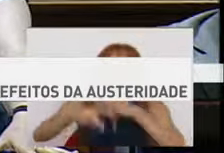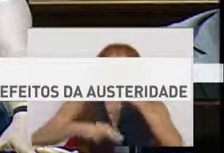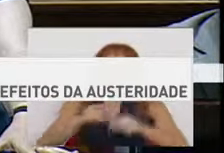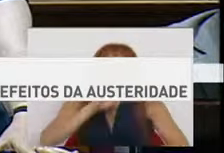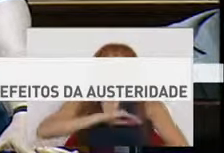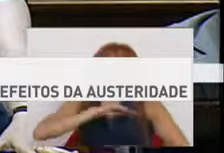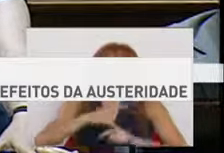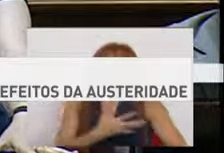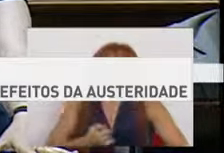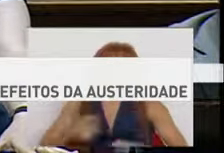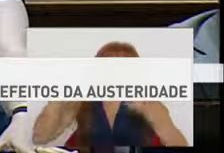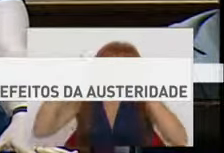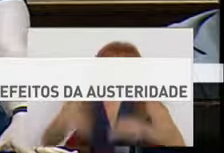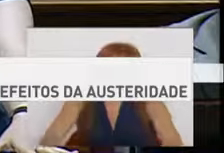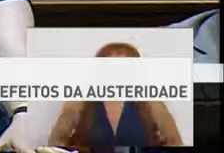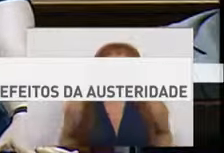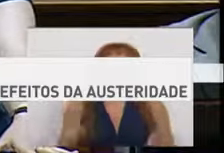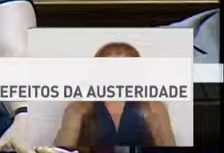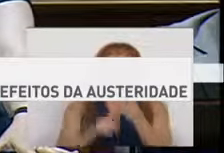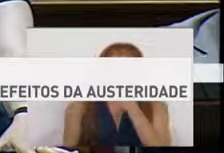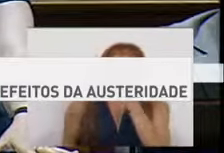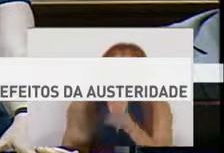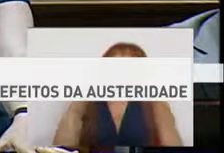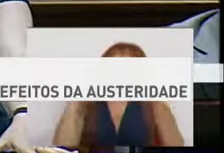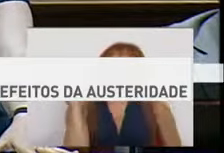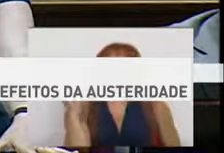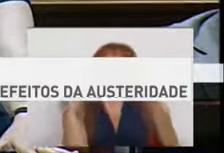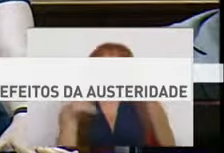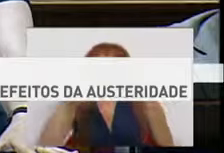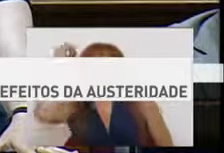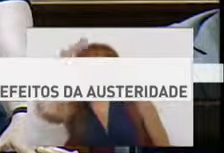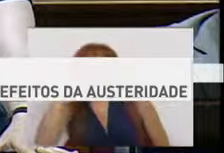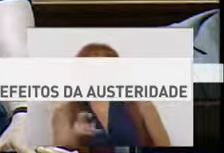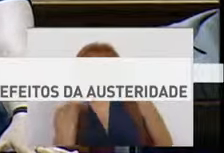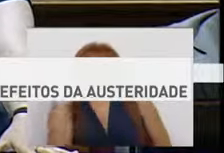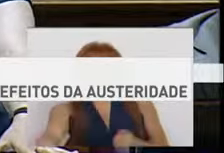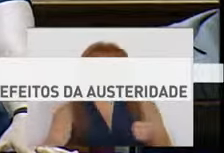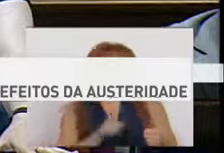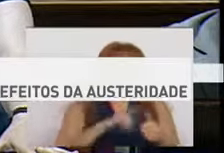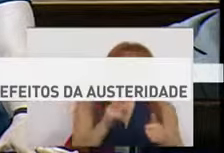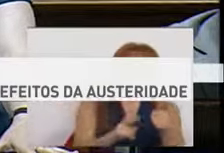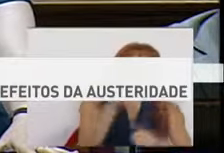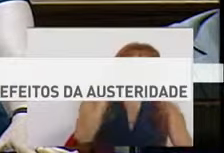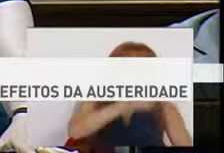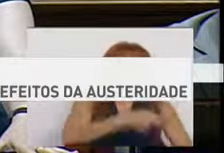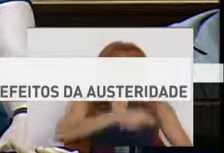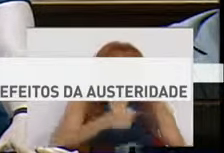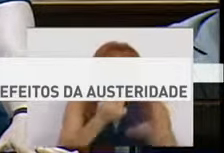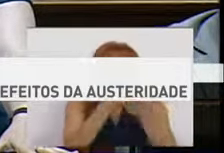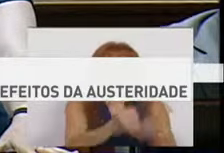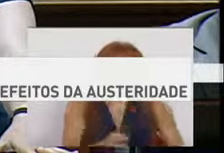no subsídio de desemprego, aumento do IVA da luz, aumento das